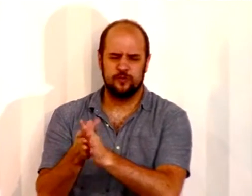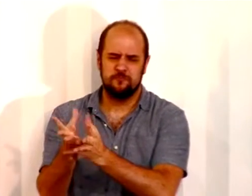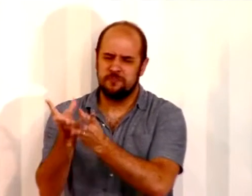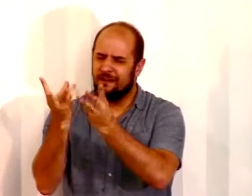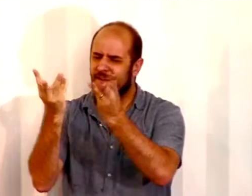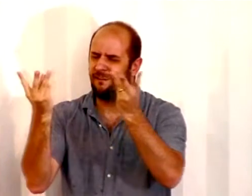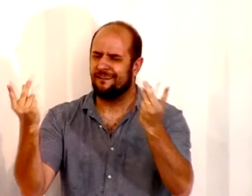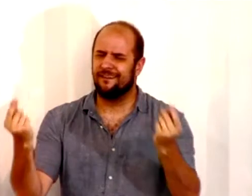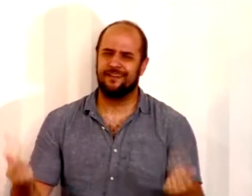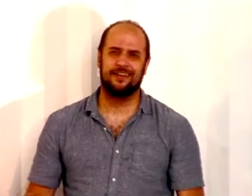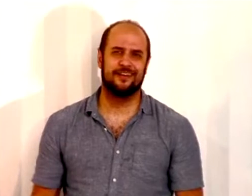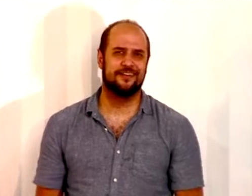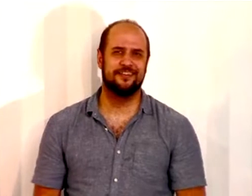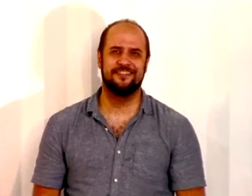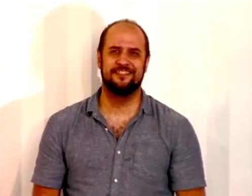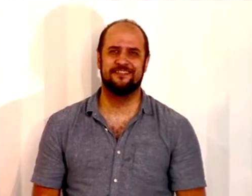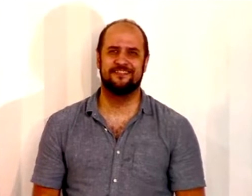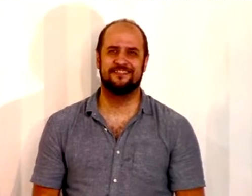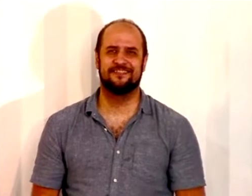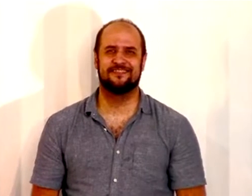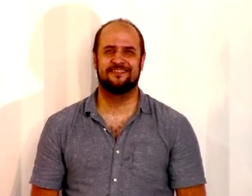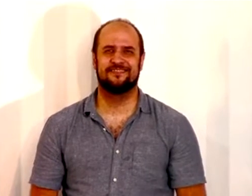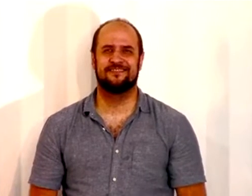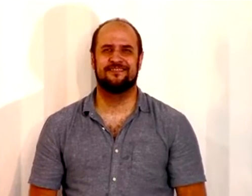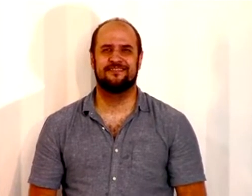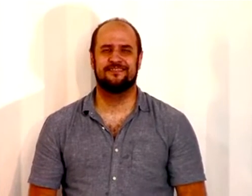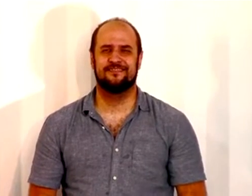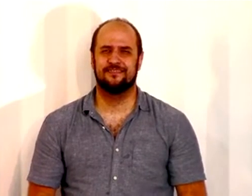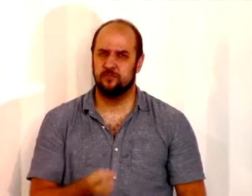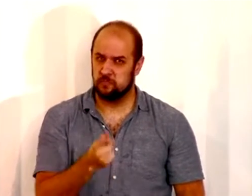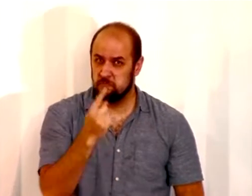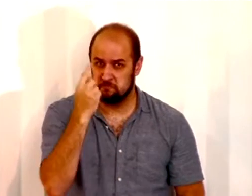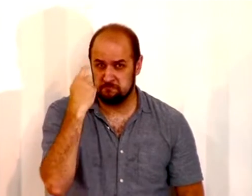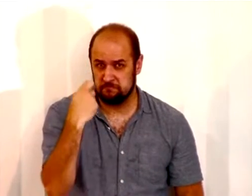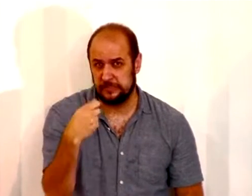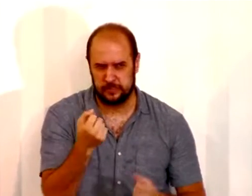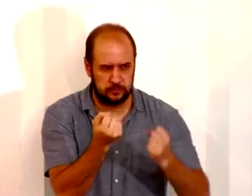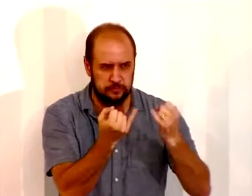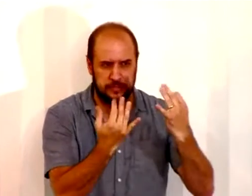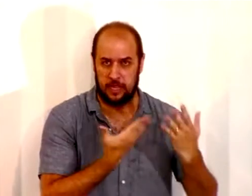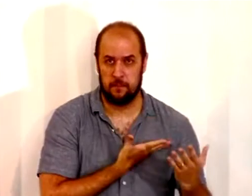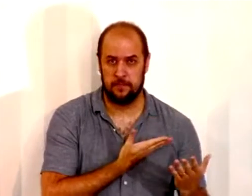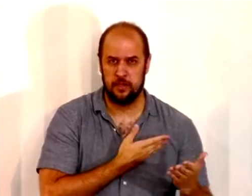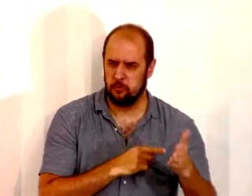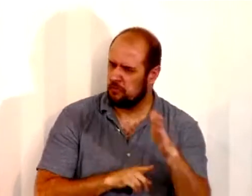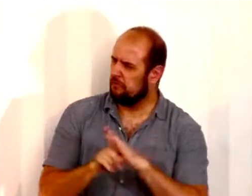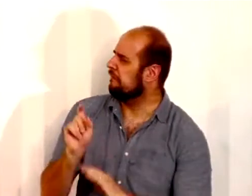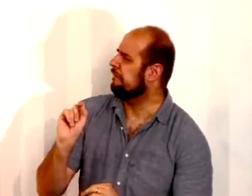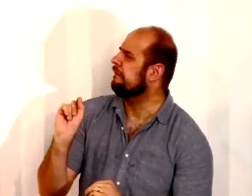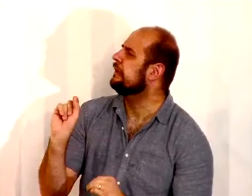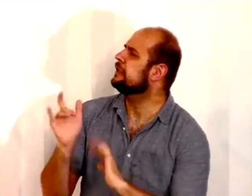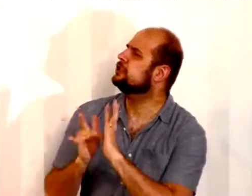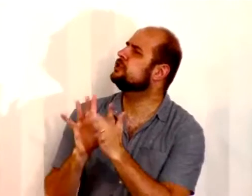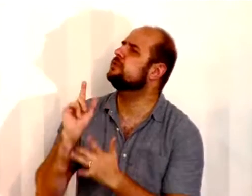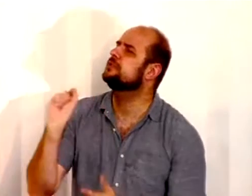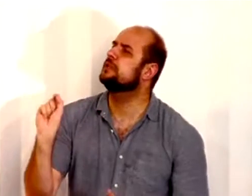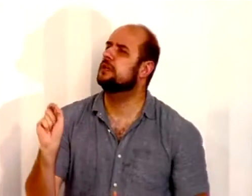Maravilhoso Conselheiro. Se um dia você precisar explicar para um amigo, para uma amiga, quem é